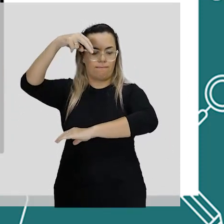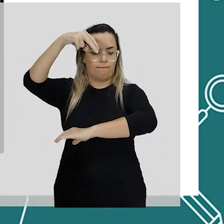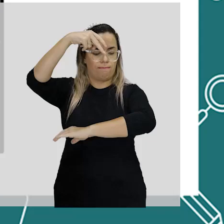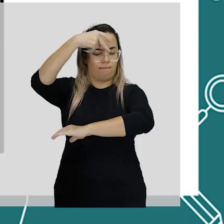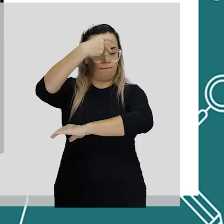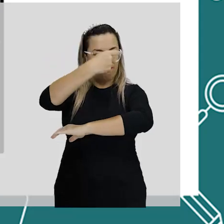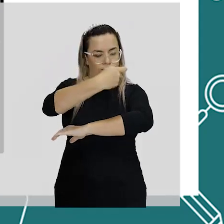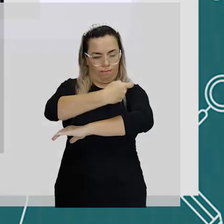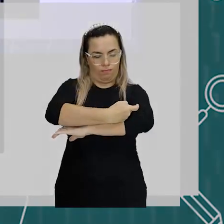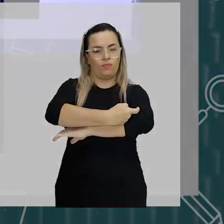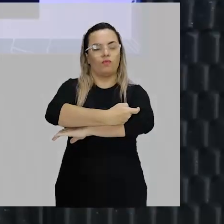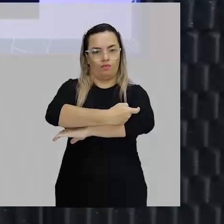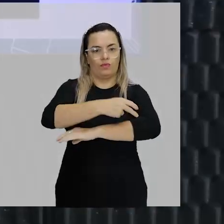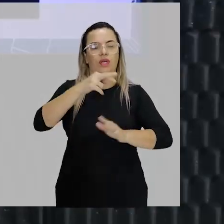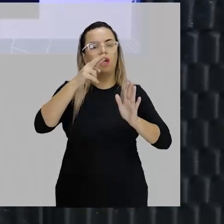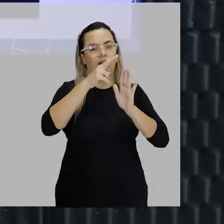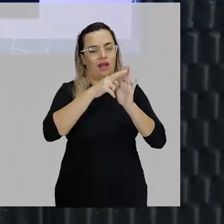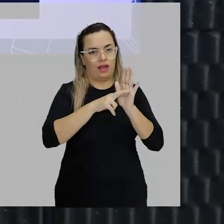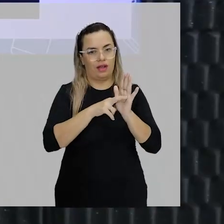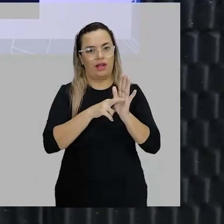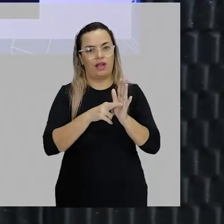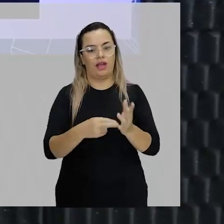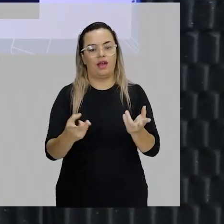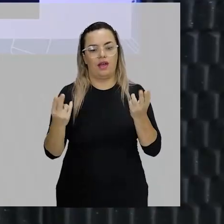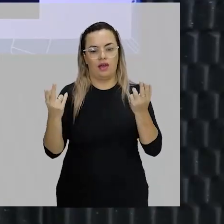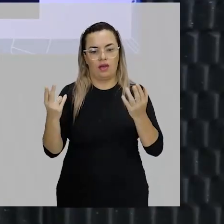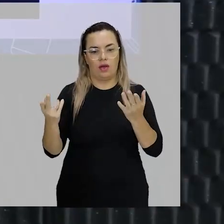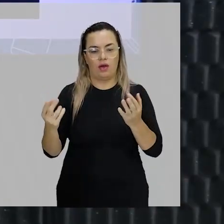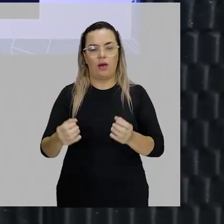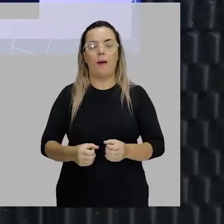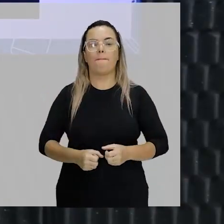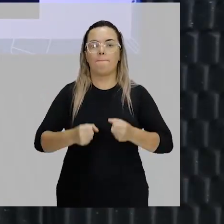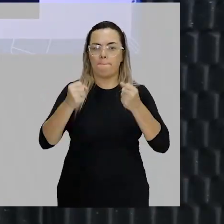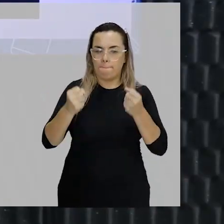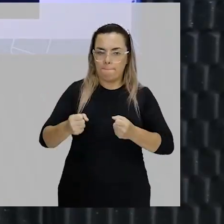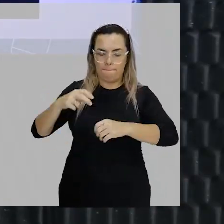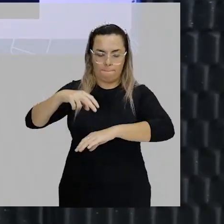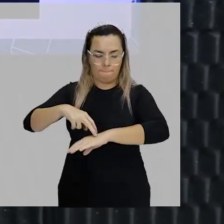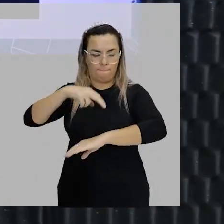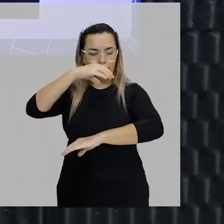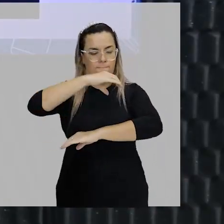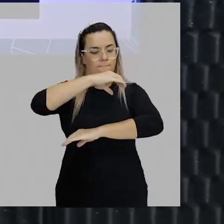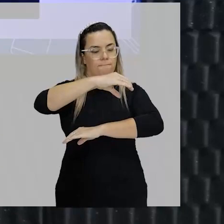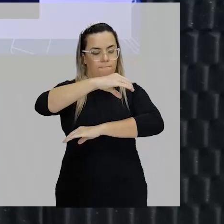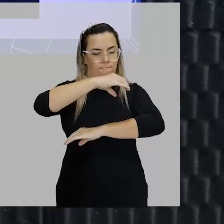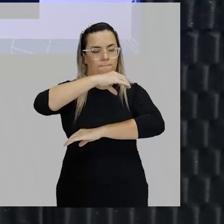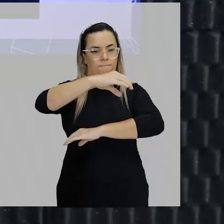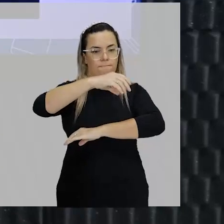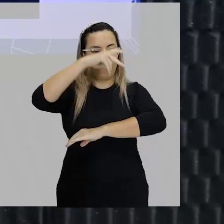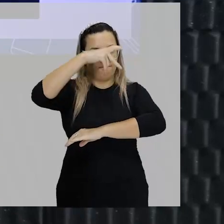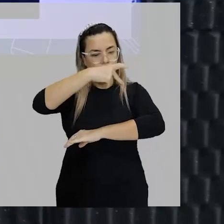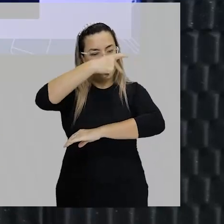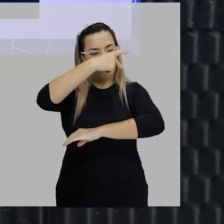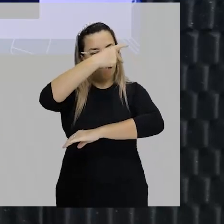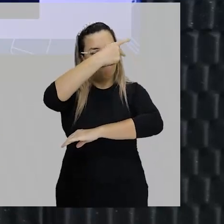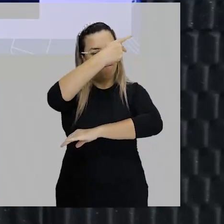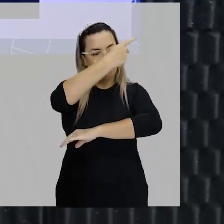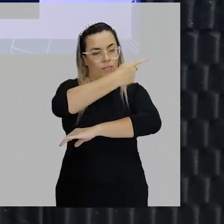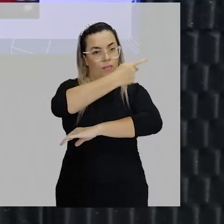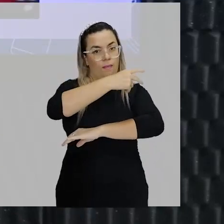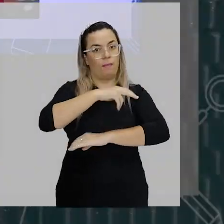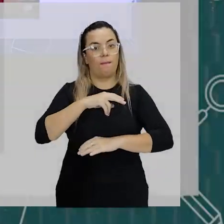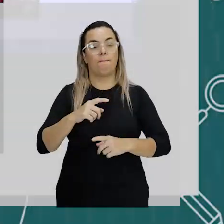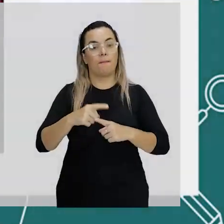as mesmas. Pode tocar esse sarrafo? Pode, só não pode o quê? Derrubar o sarrafo.